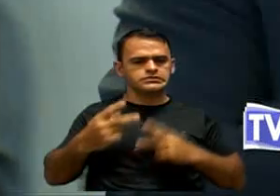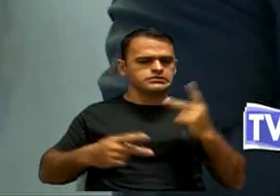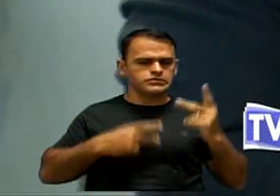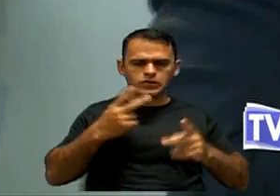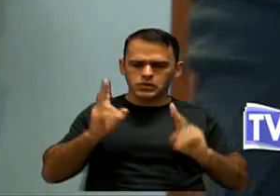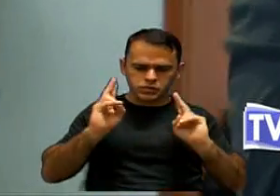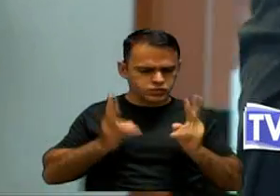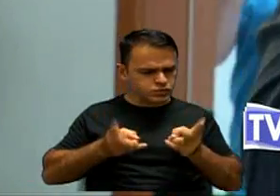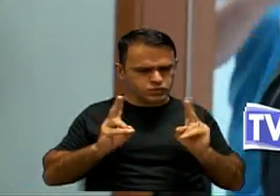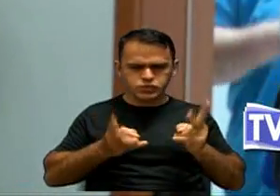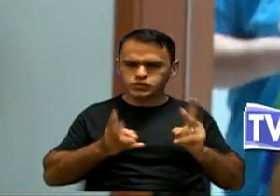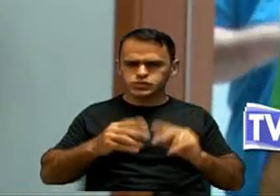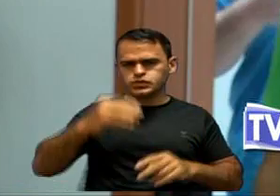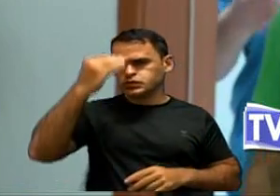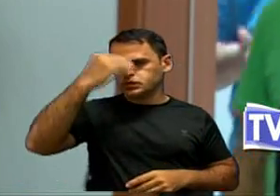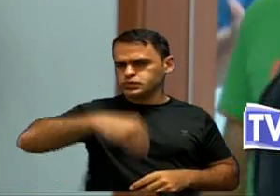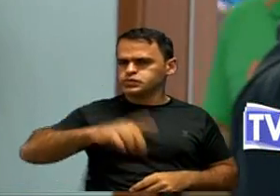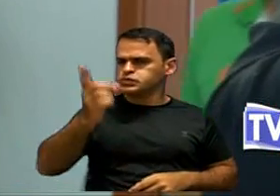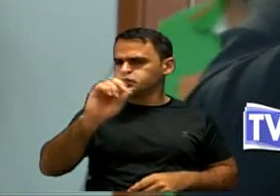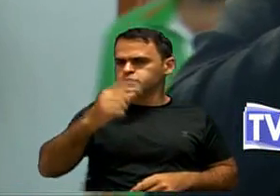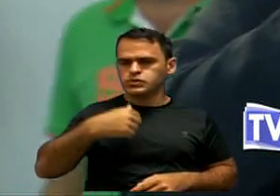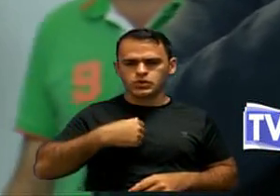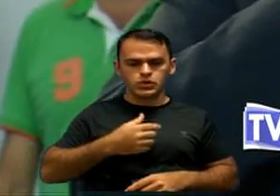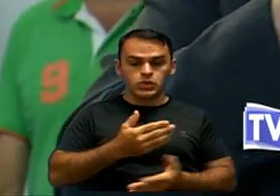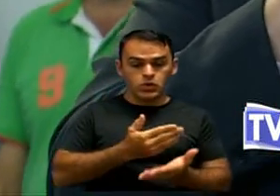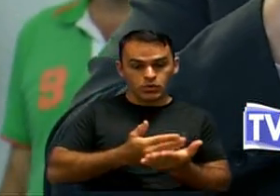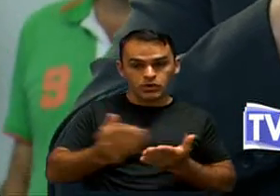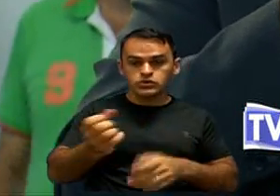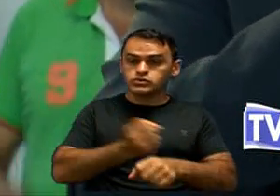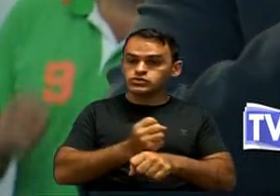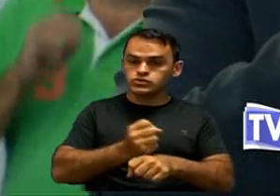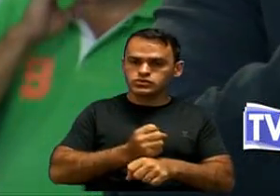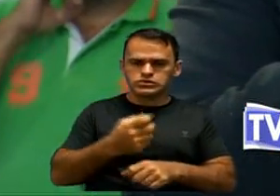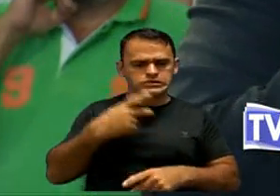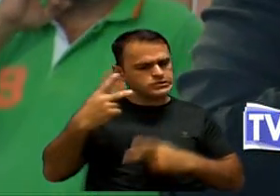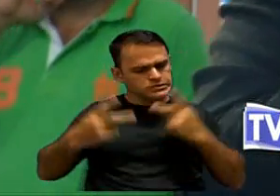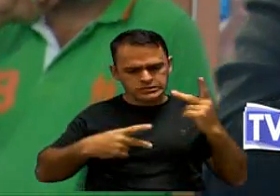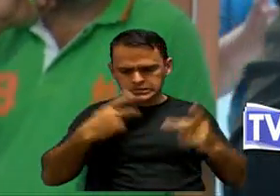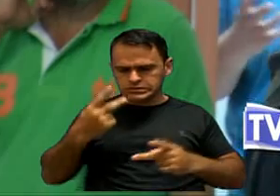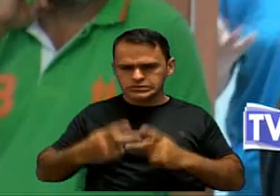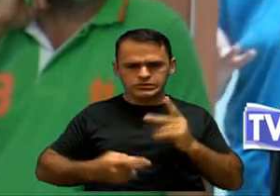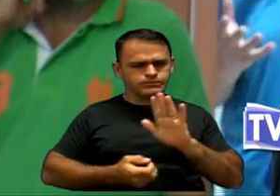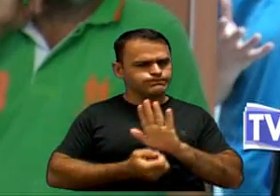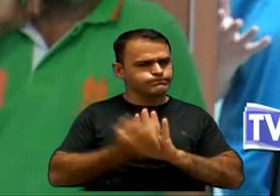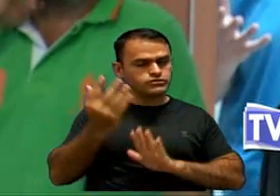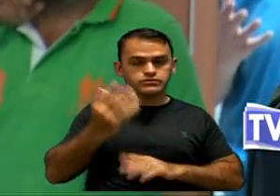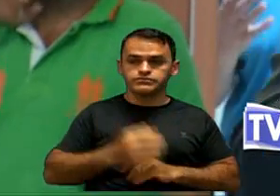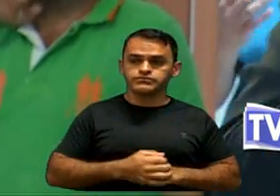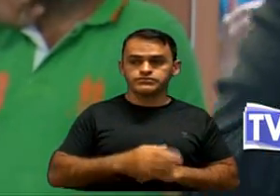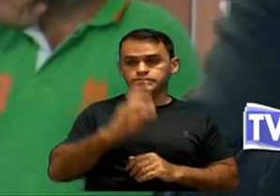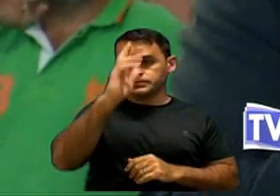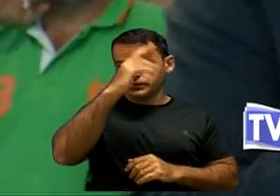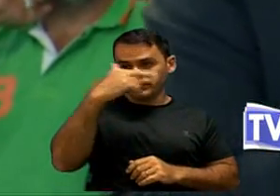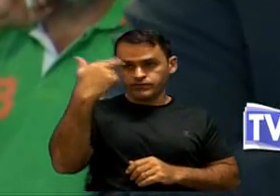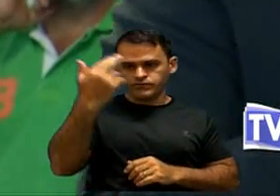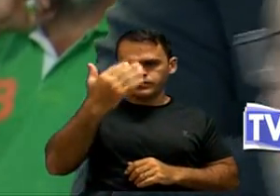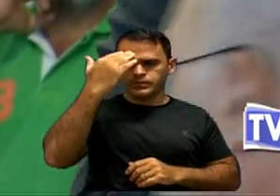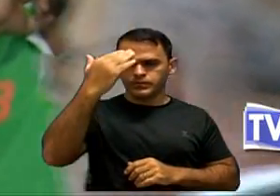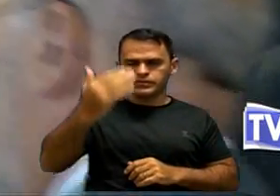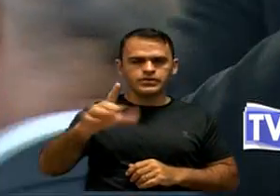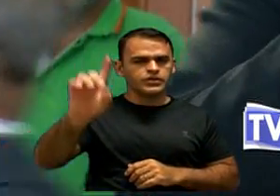gente não conseguir. Já estou desde o começo do ano. Quero agradecer o nobre vereador Renan Santos, que no dia dos